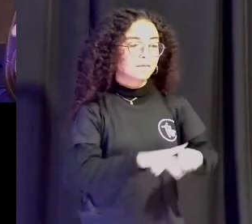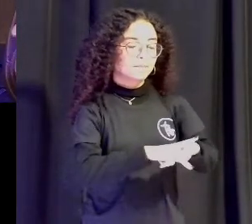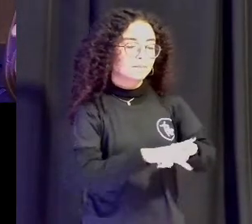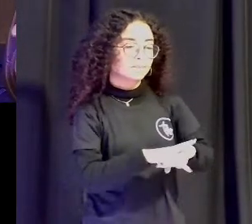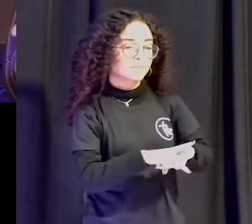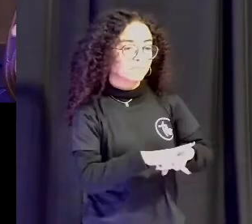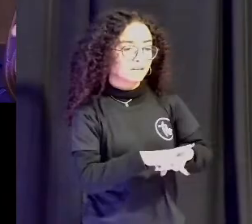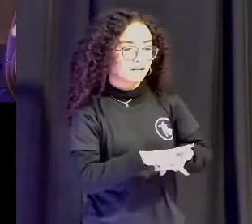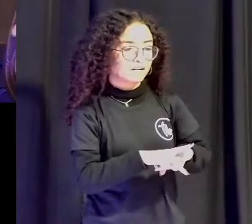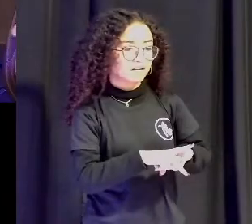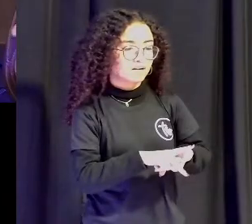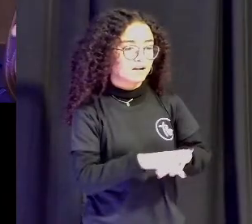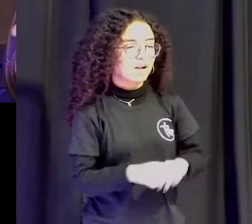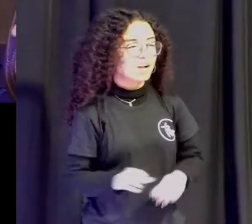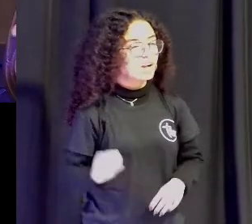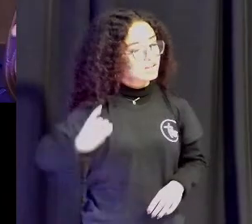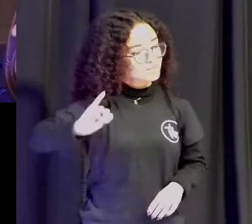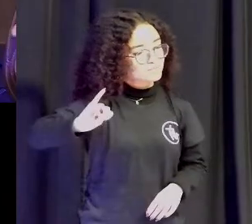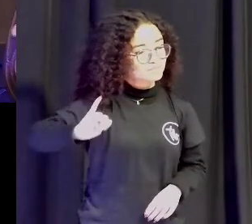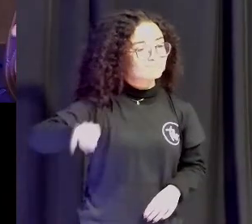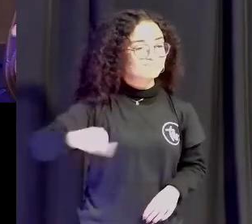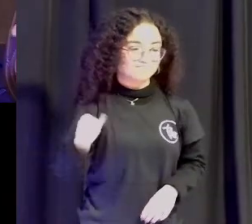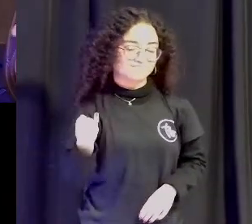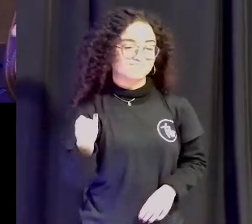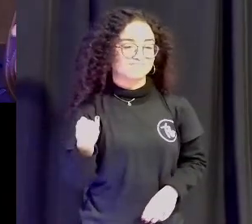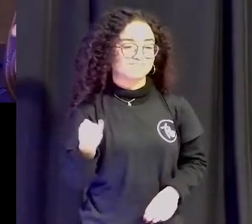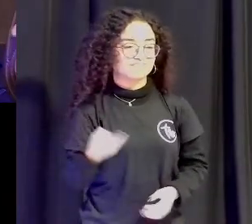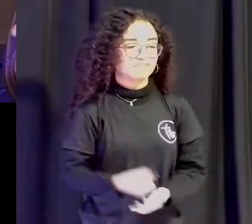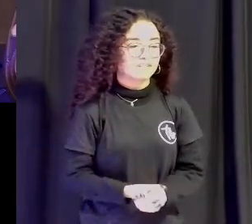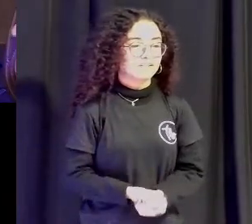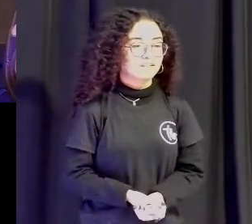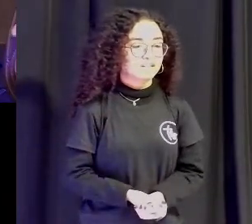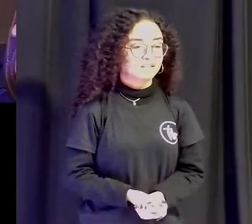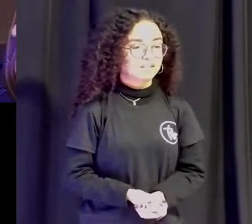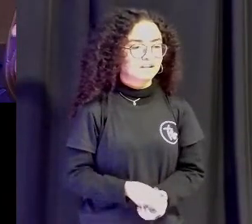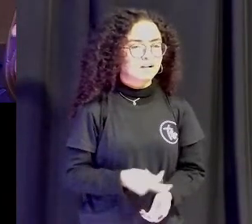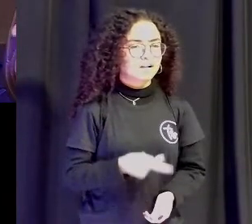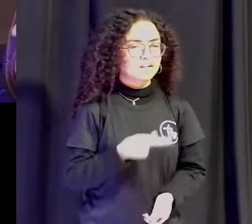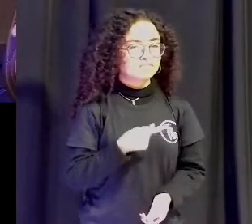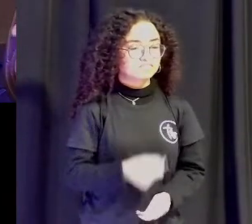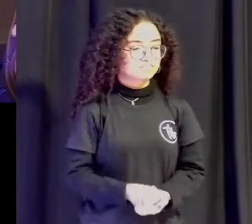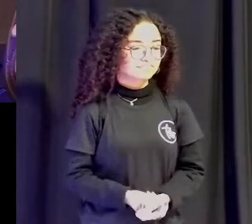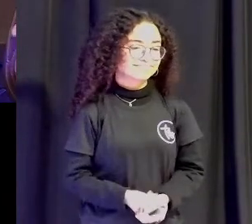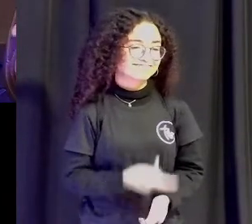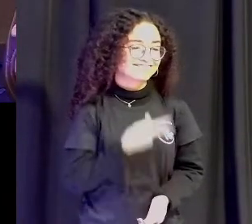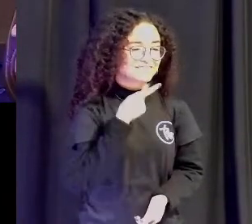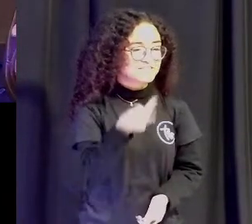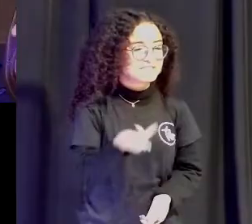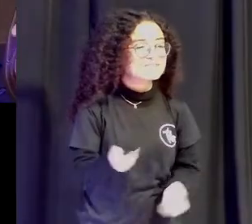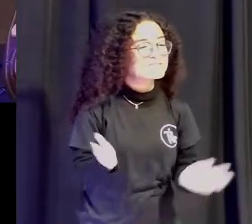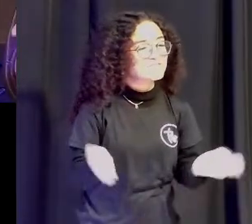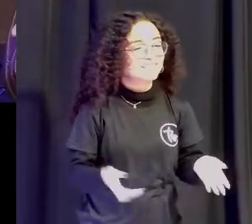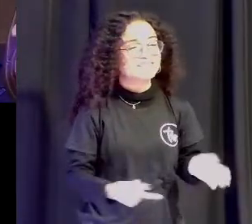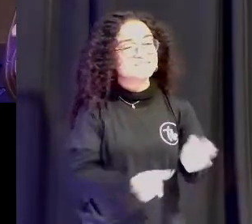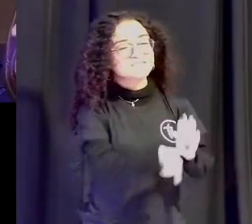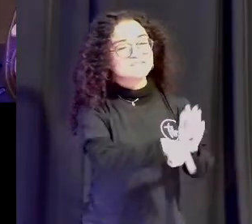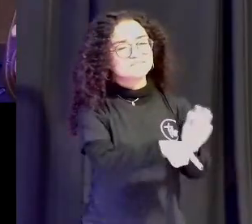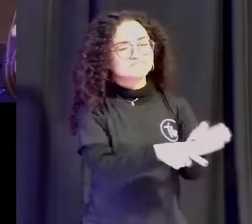Pedro vai aproveitar a oportunidade. Nós não vamos falar sobre isso hoje, num outro dia.